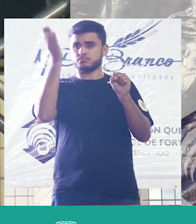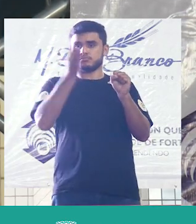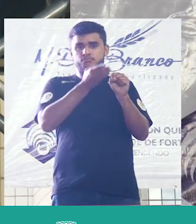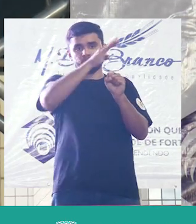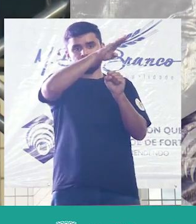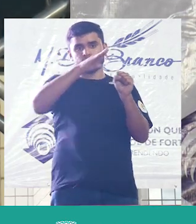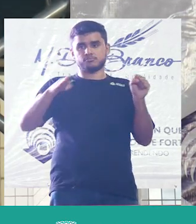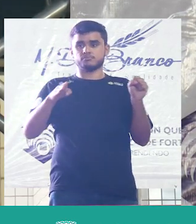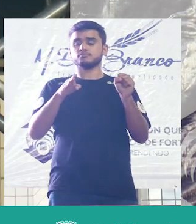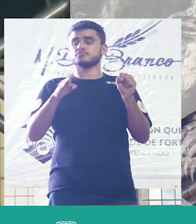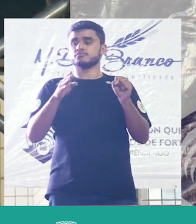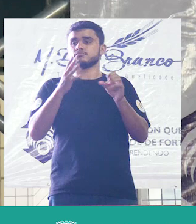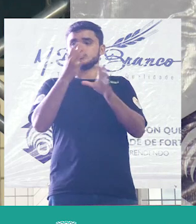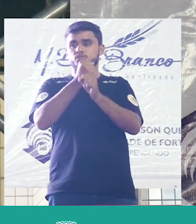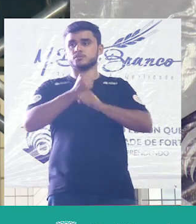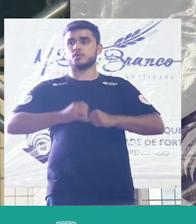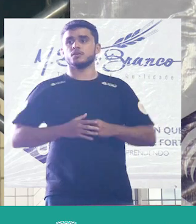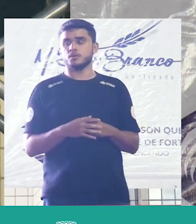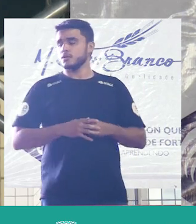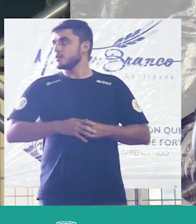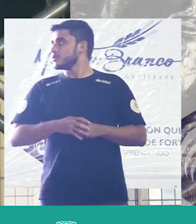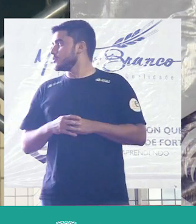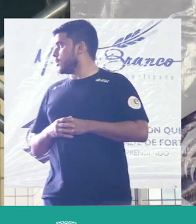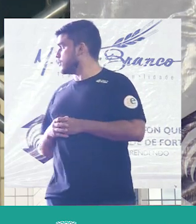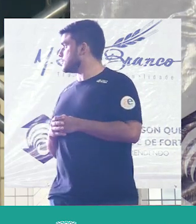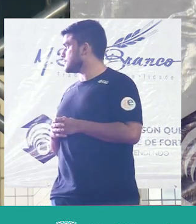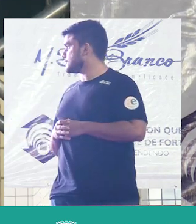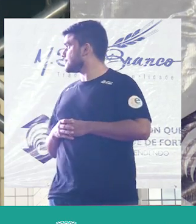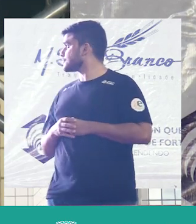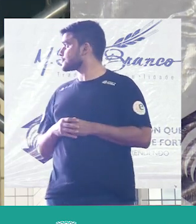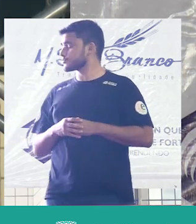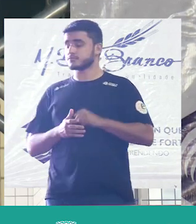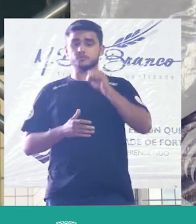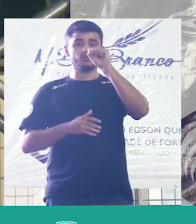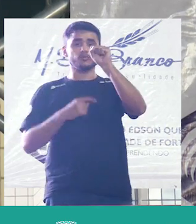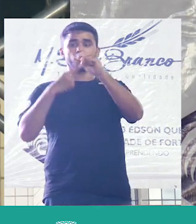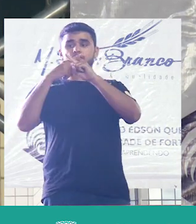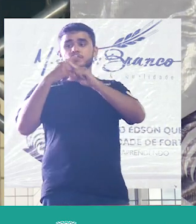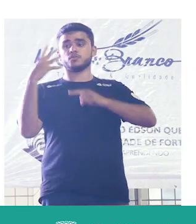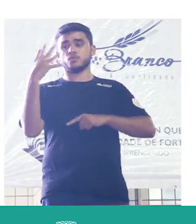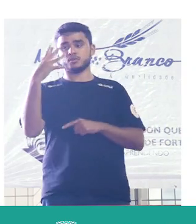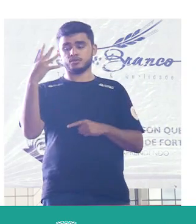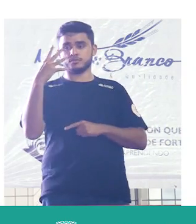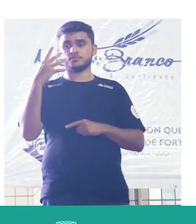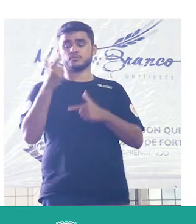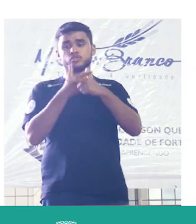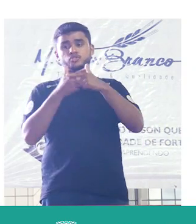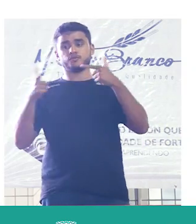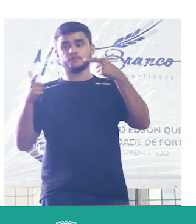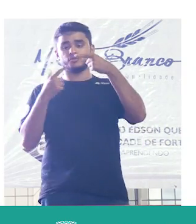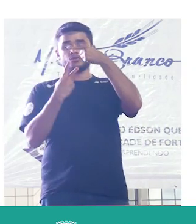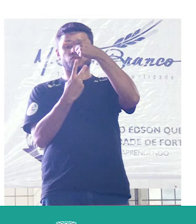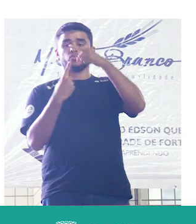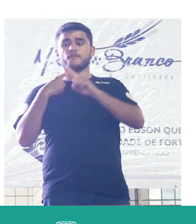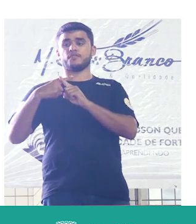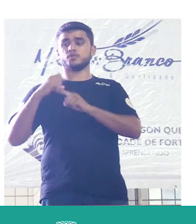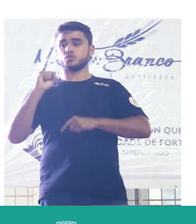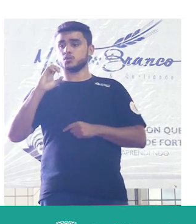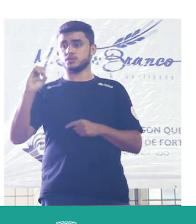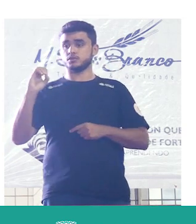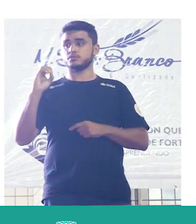de 3. Essa massa vai ser igual. 8 vezes 44, dividido por 2 vezes